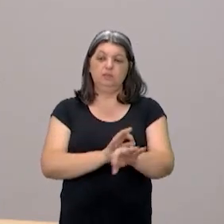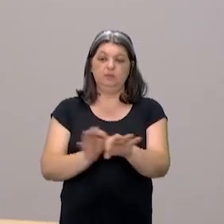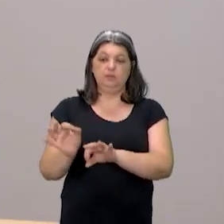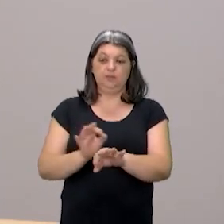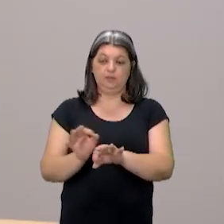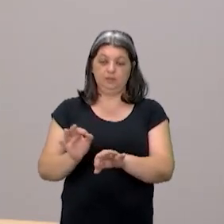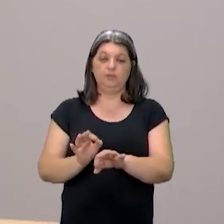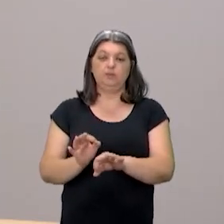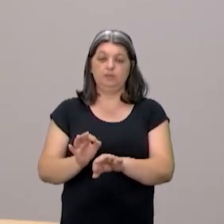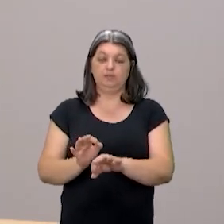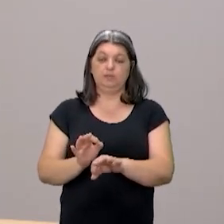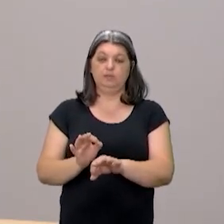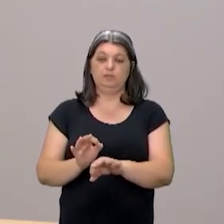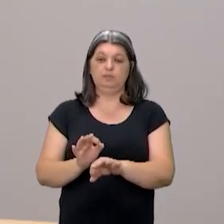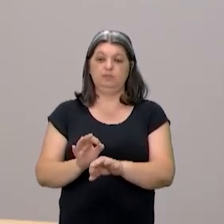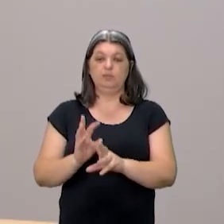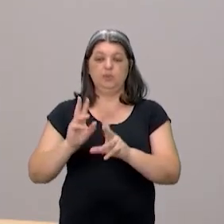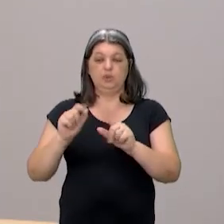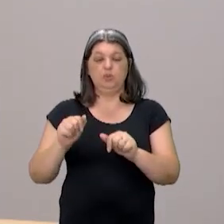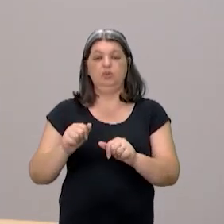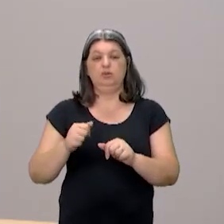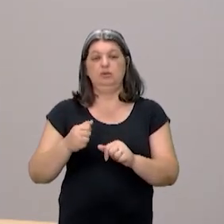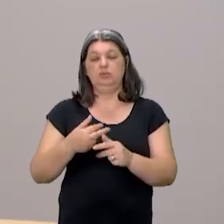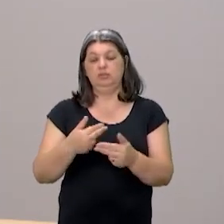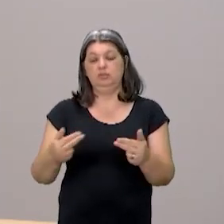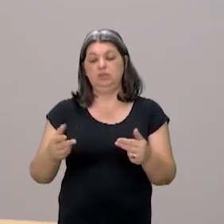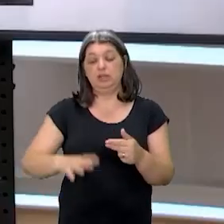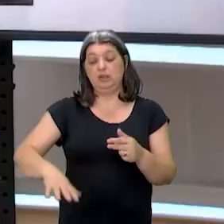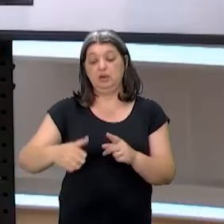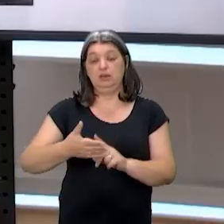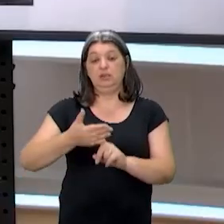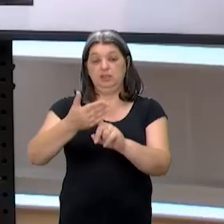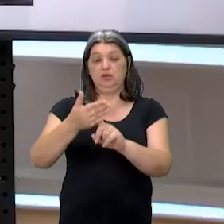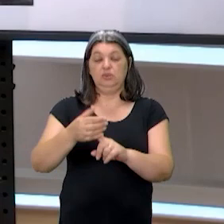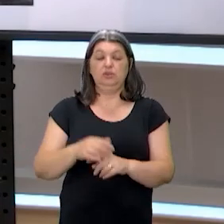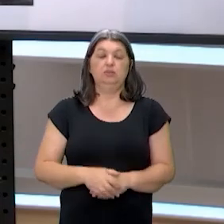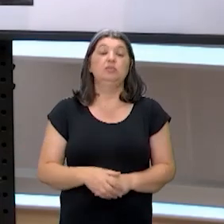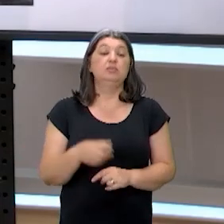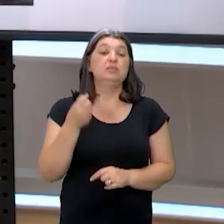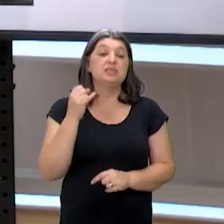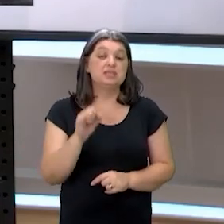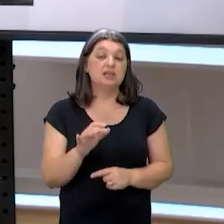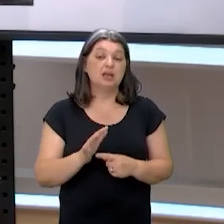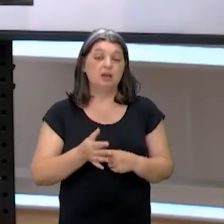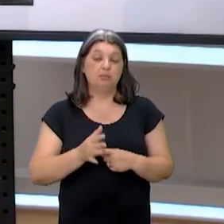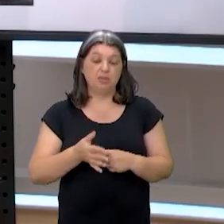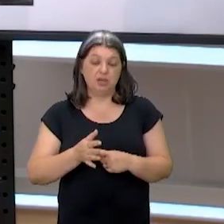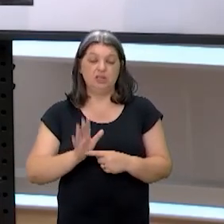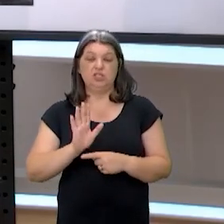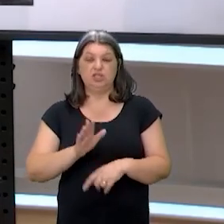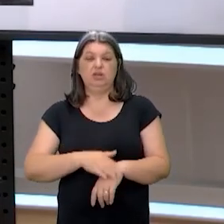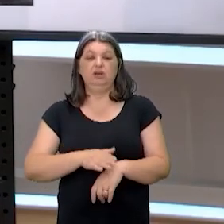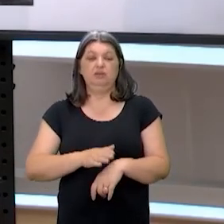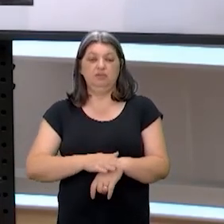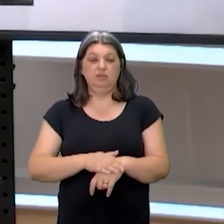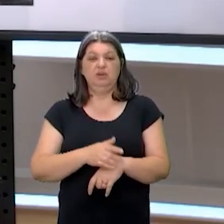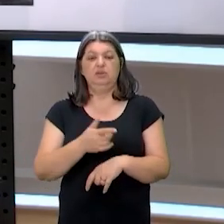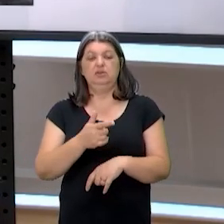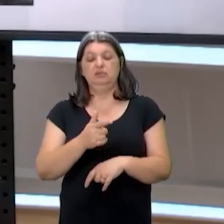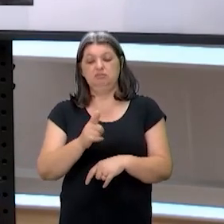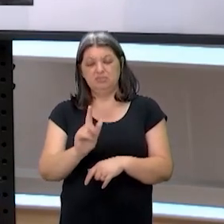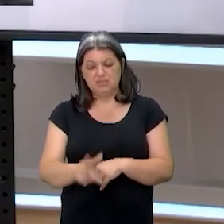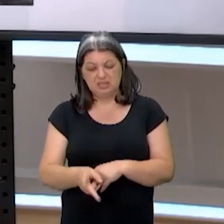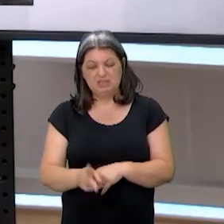com essas demandas, né, das tecnologias. Perfeito. E se as máquinas já fazem o trabalho